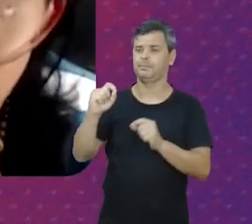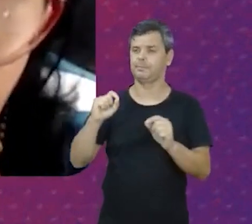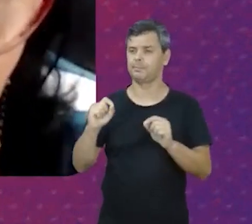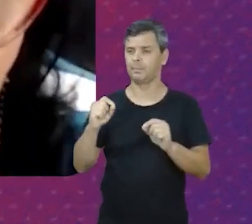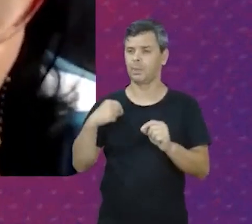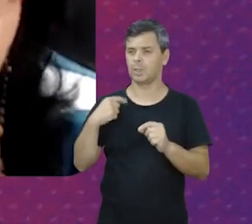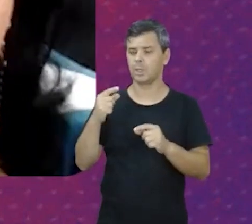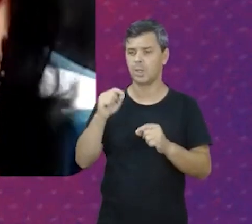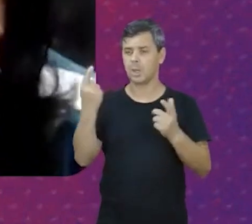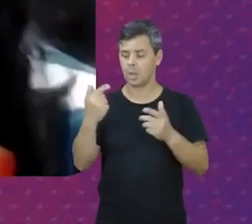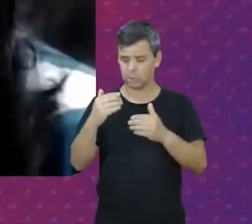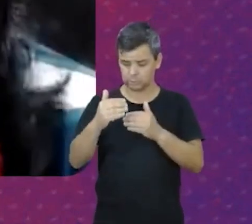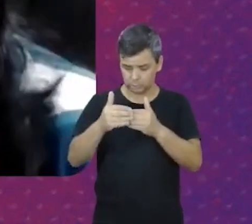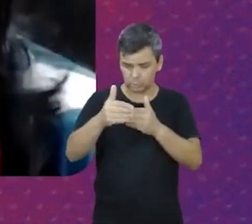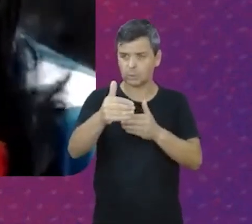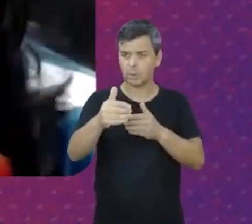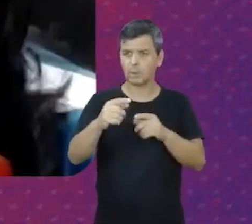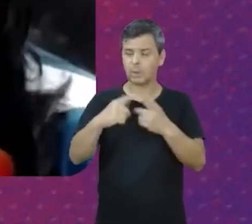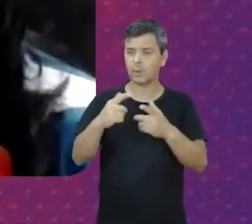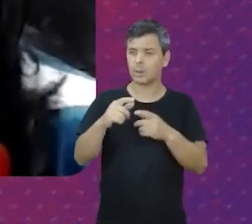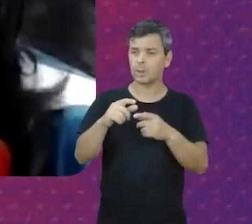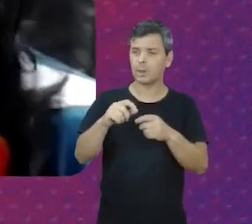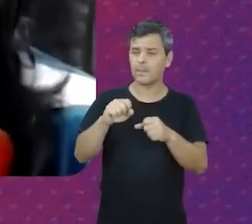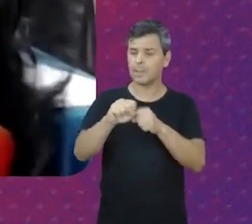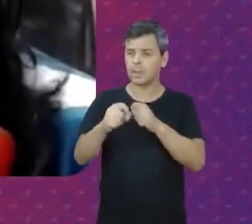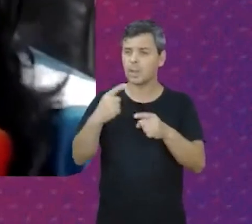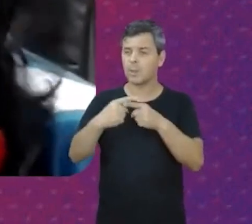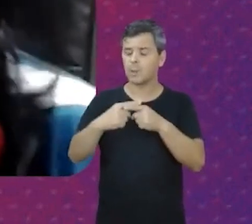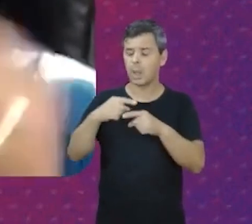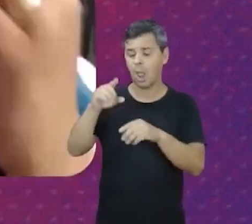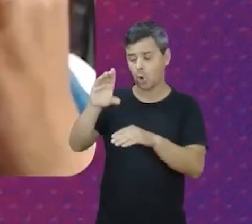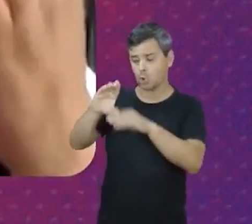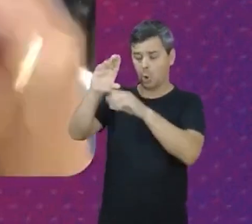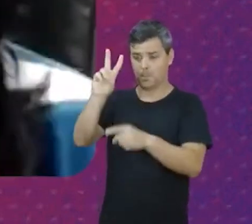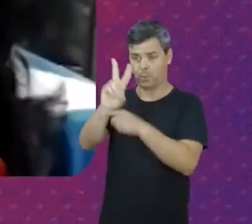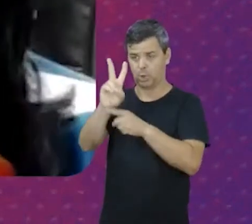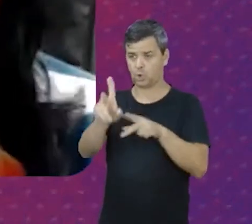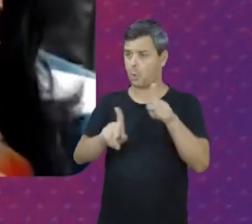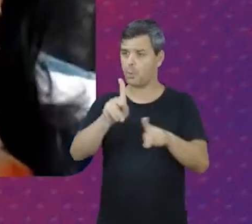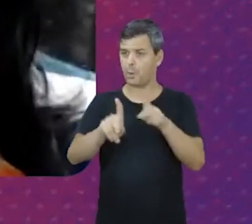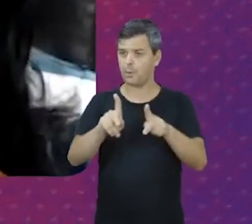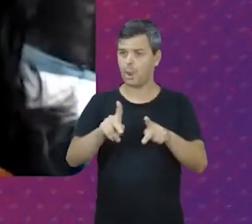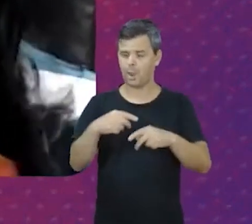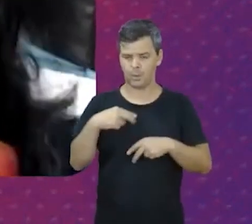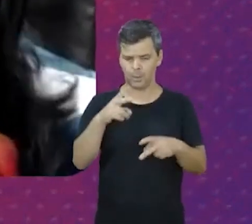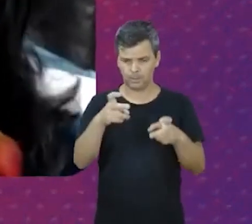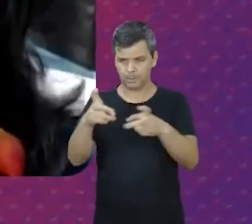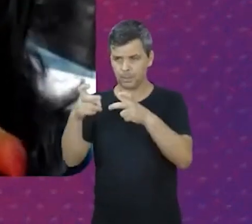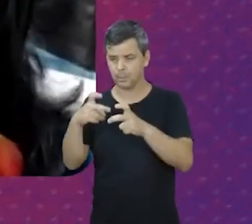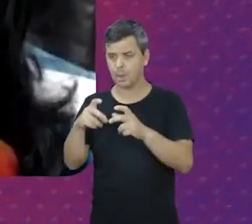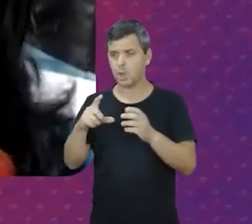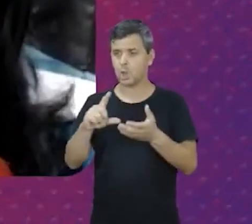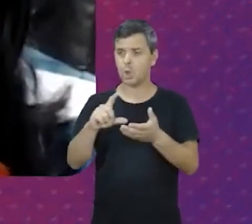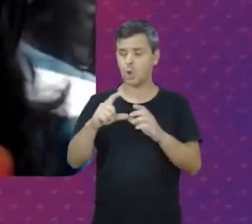que eles gostam de avançar com o extermínio por conta dessa Constituição, né? Você pode chegar no